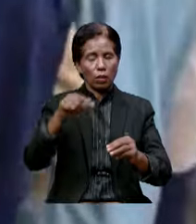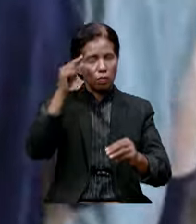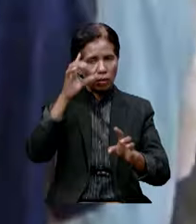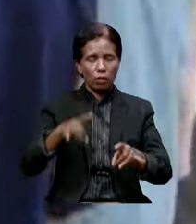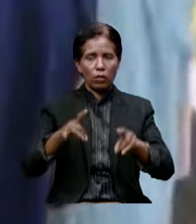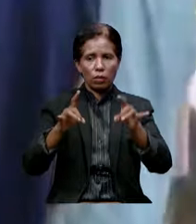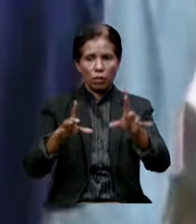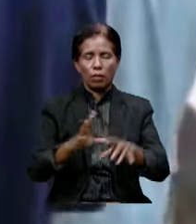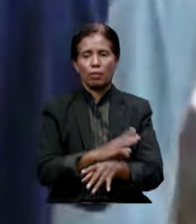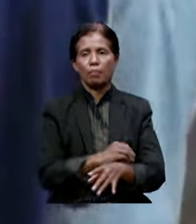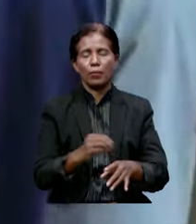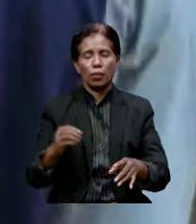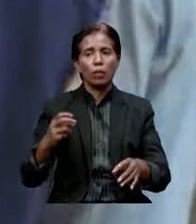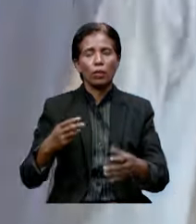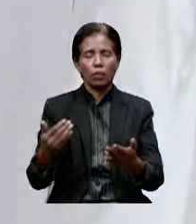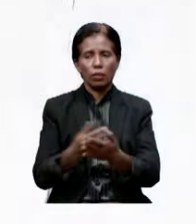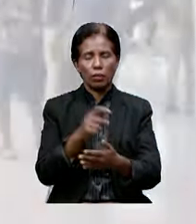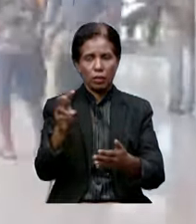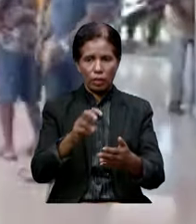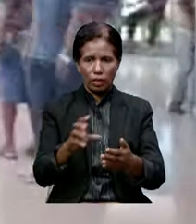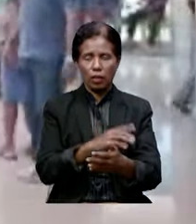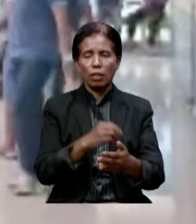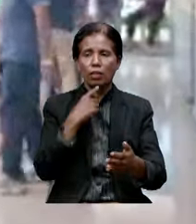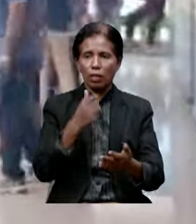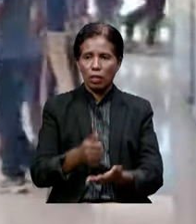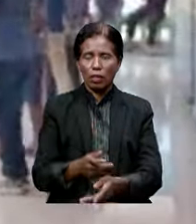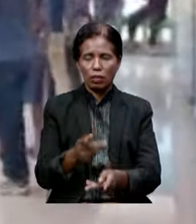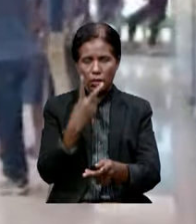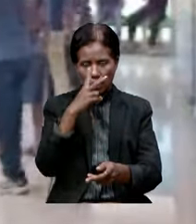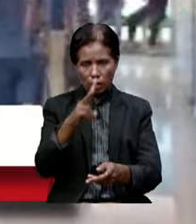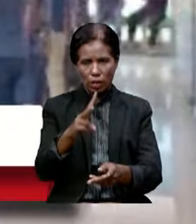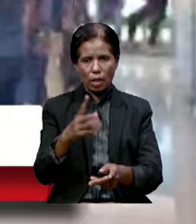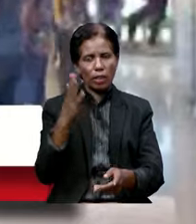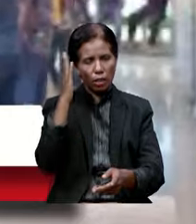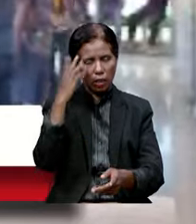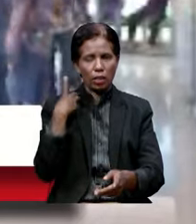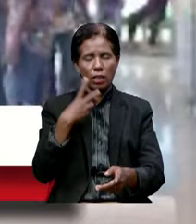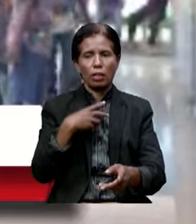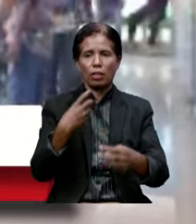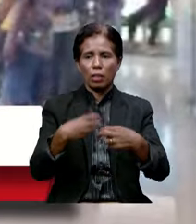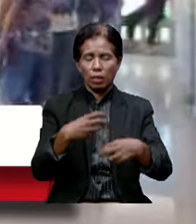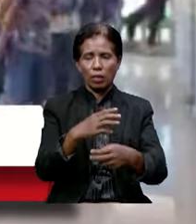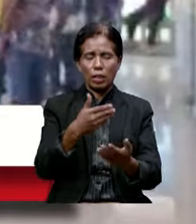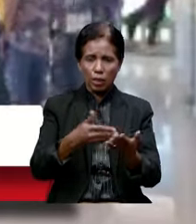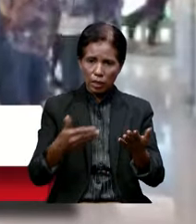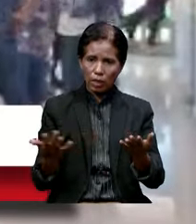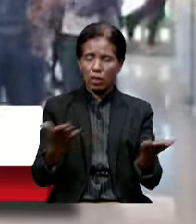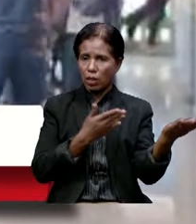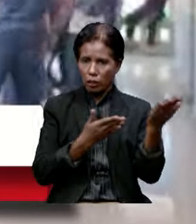Zelândia. Me assegurei a clínica da minha, a tua atende, e tenho veterano sim. Agora, equipamento sim, não é mais.